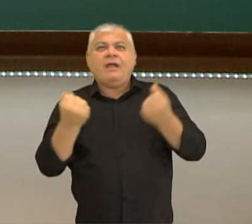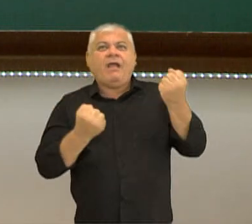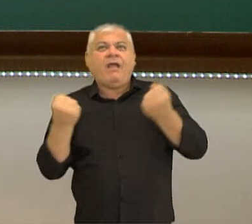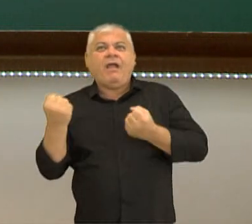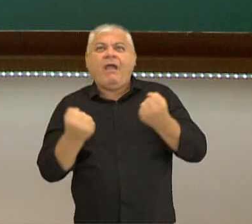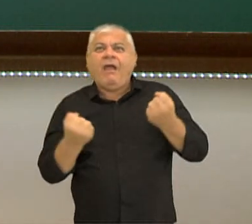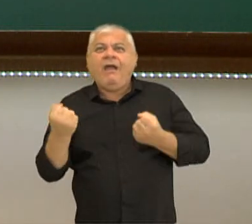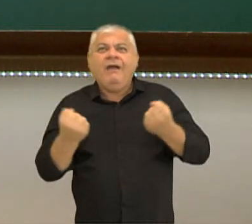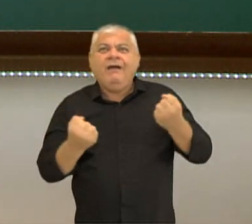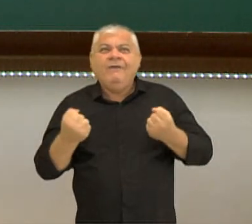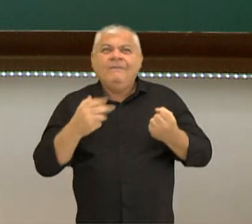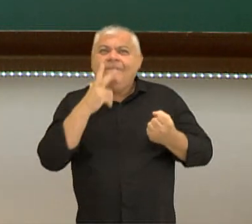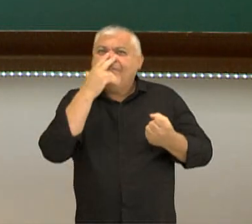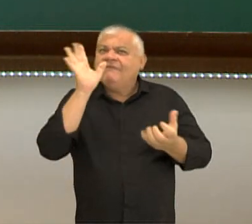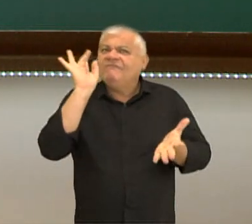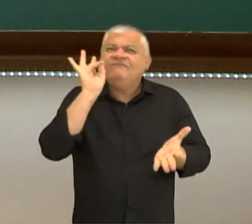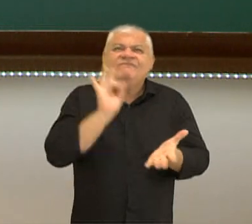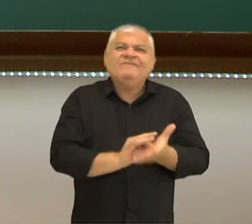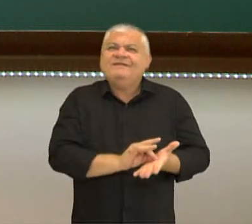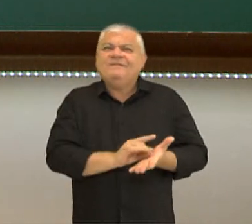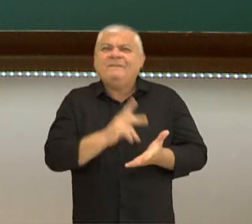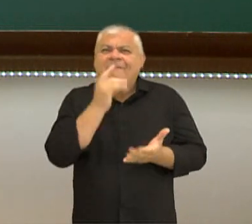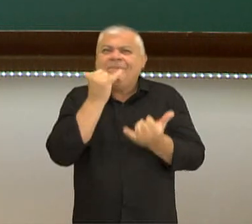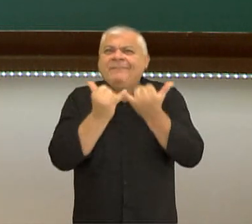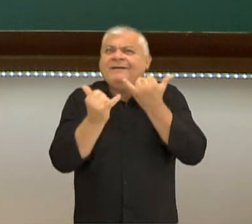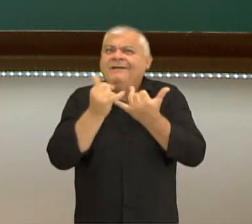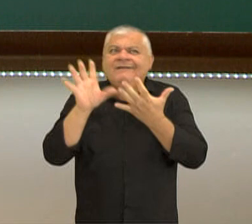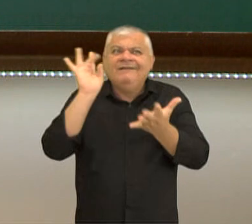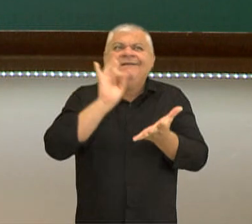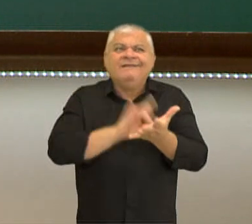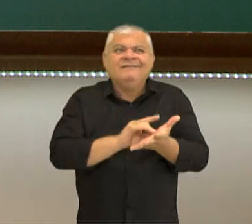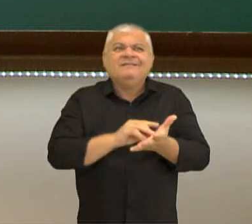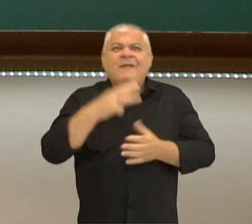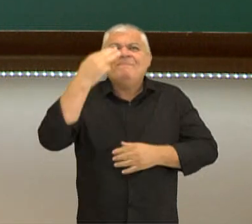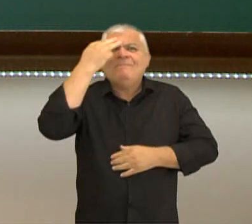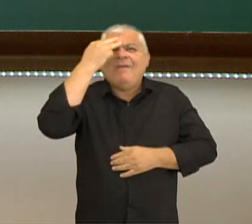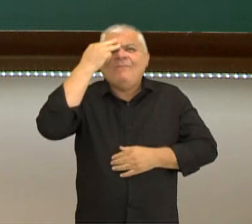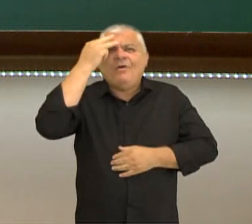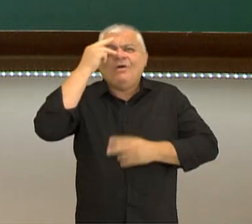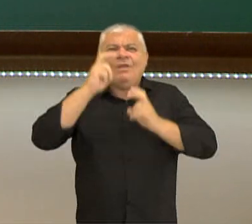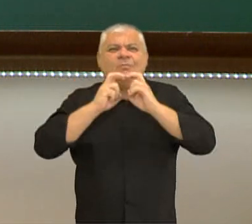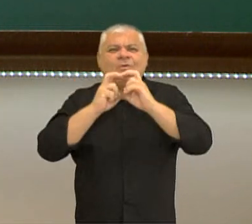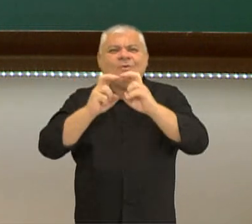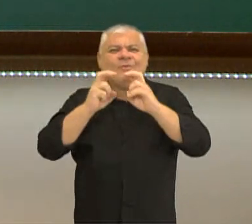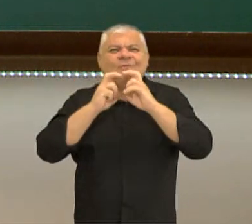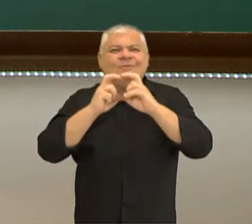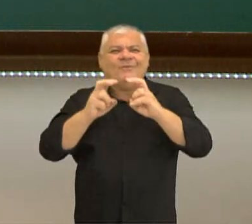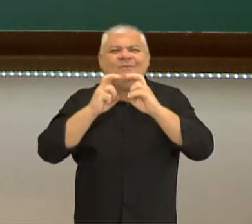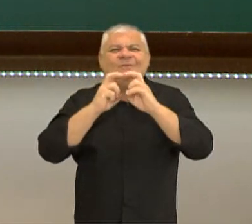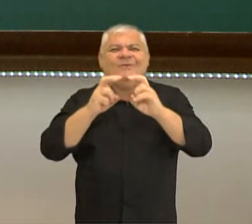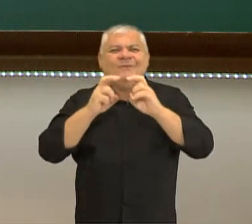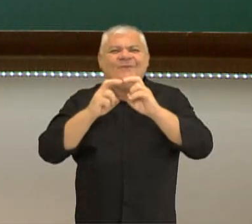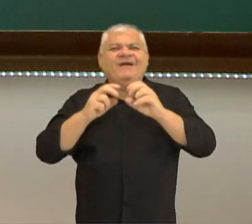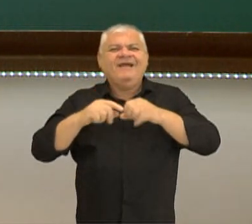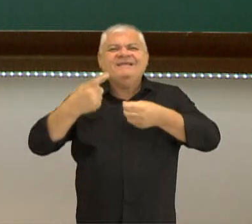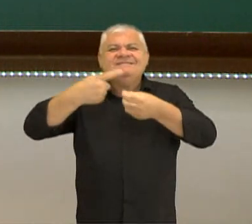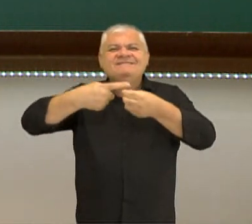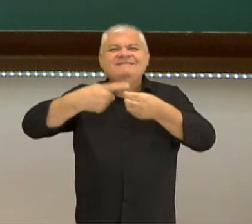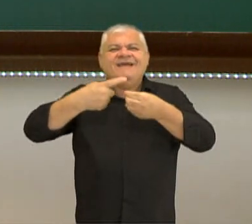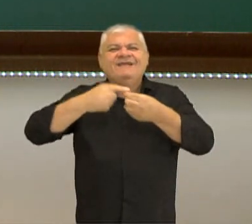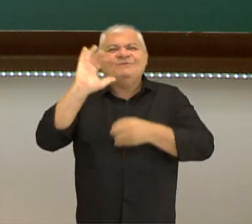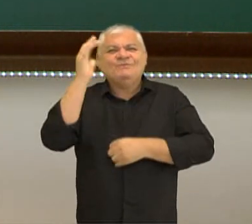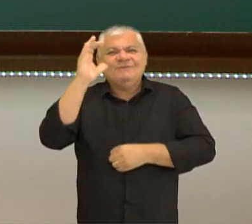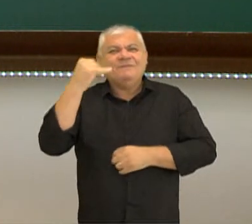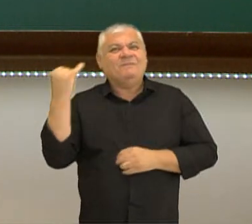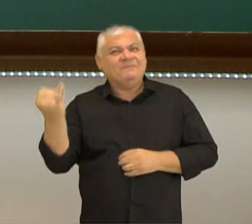da memória também, né, o patrimônio cultural, memória da nossa cidade de Curitiba. Então, muito bacana e bem